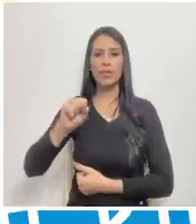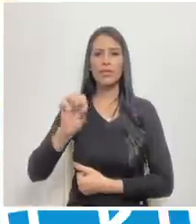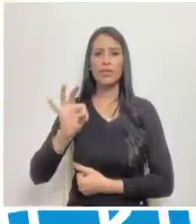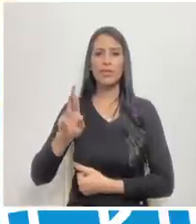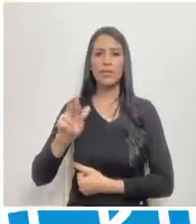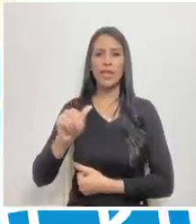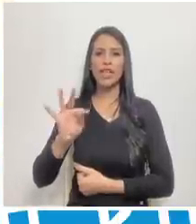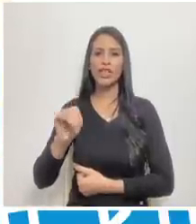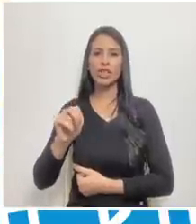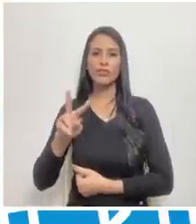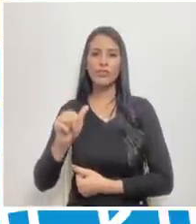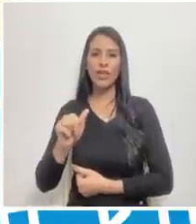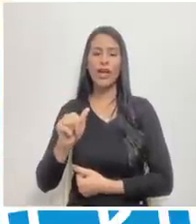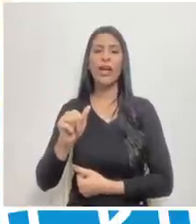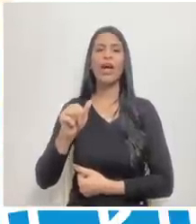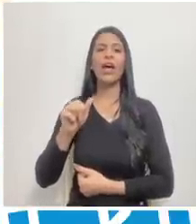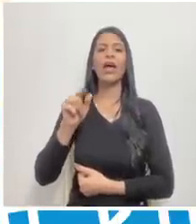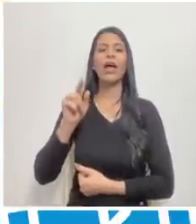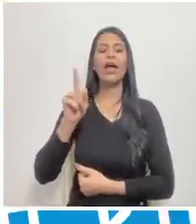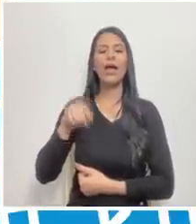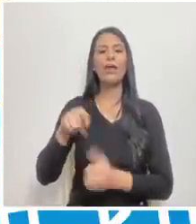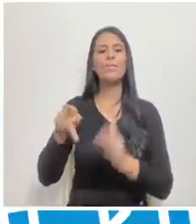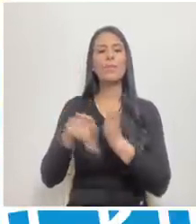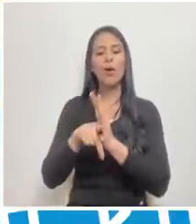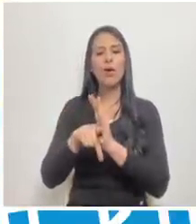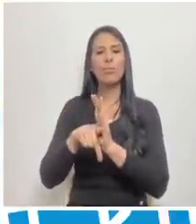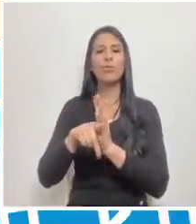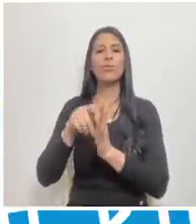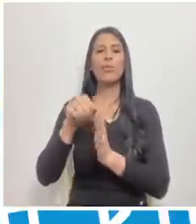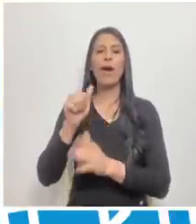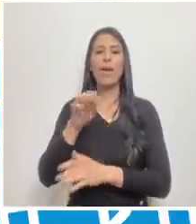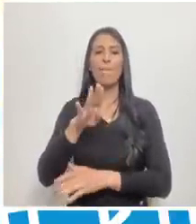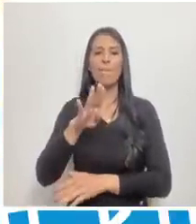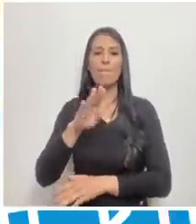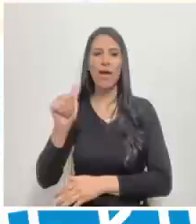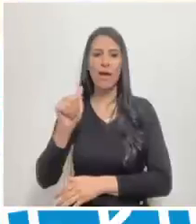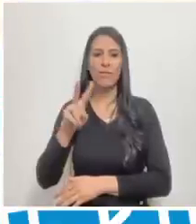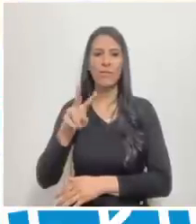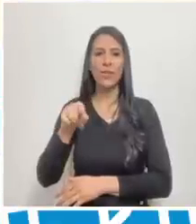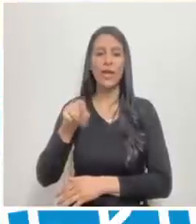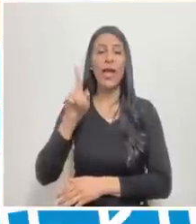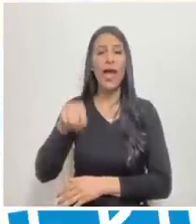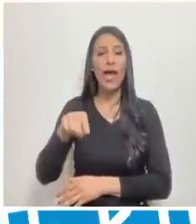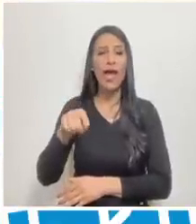da ABAV, que é essa entidade de avaliação